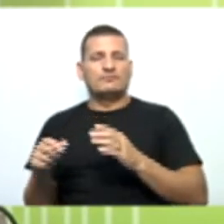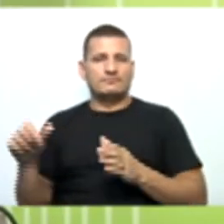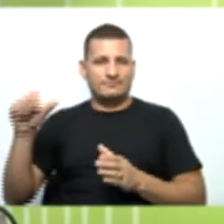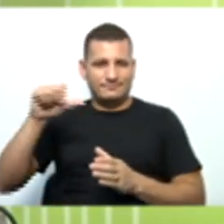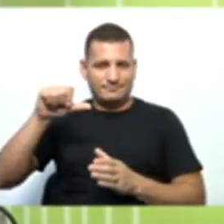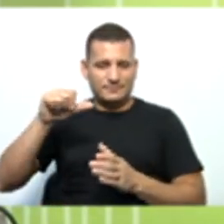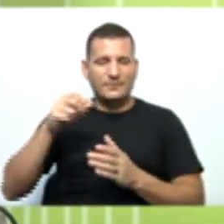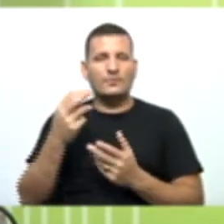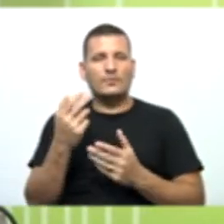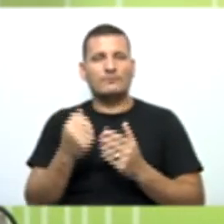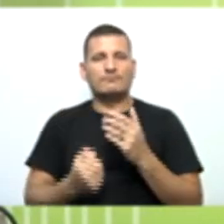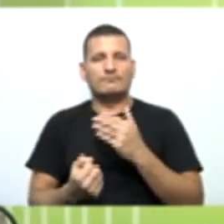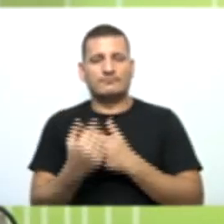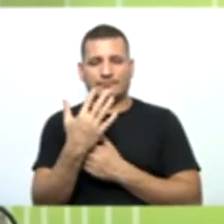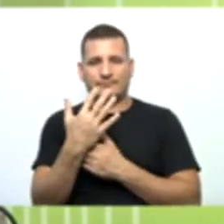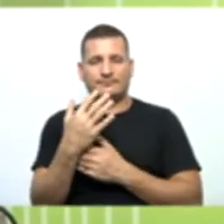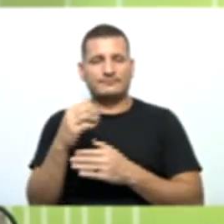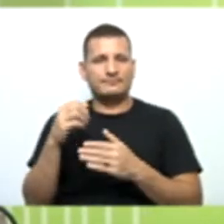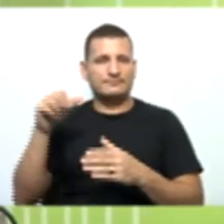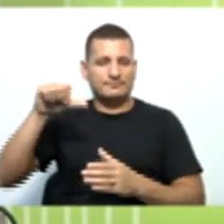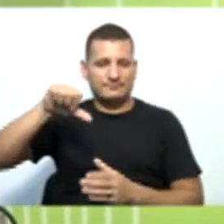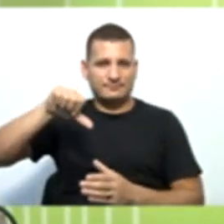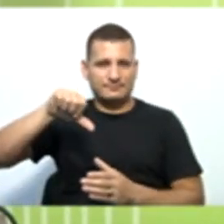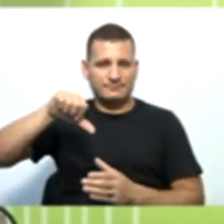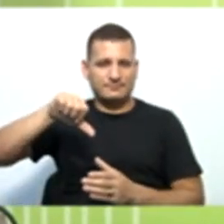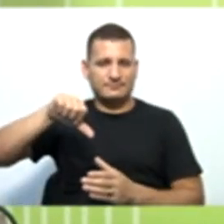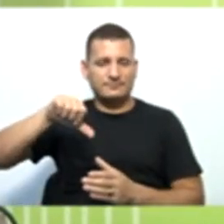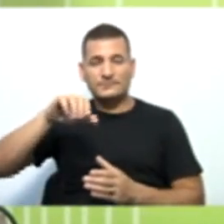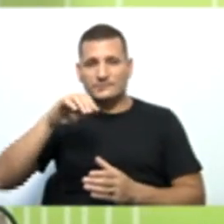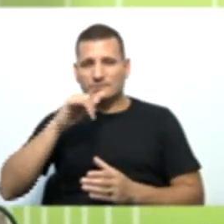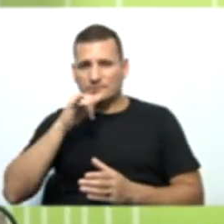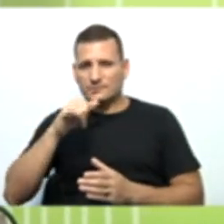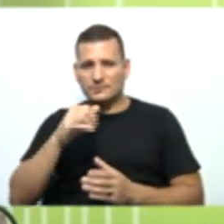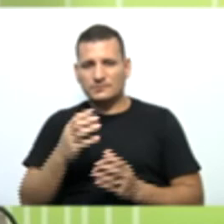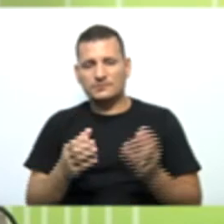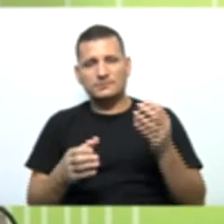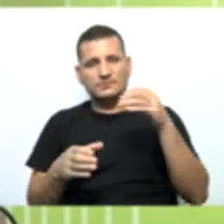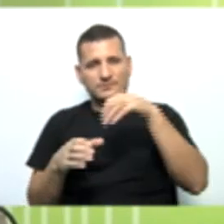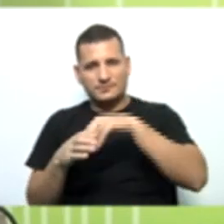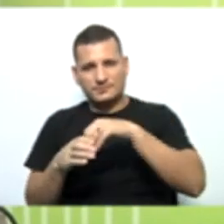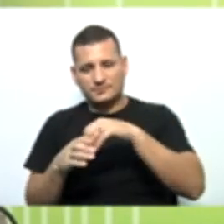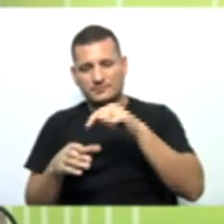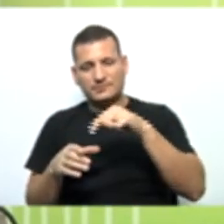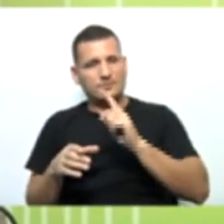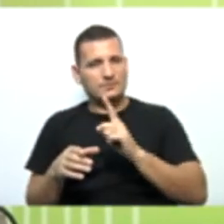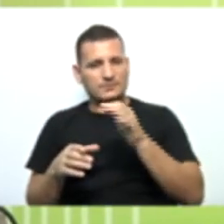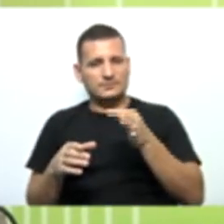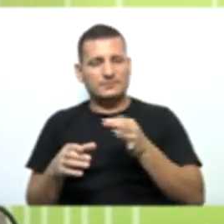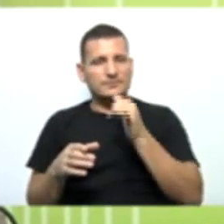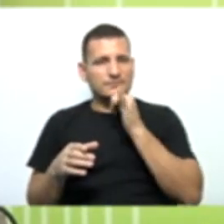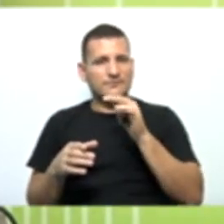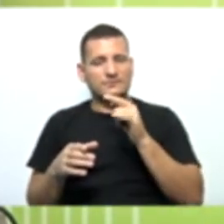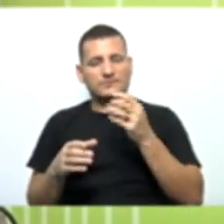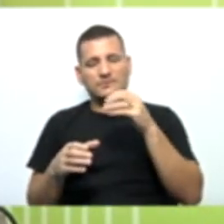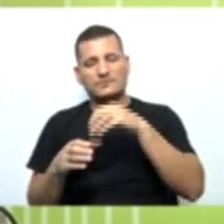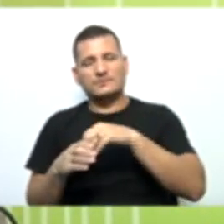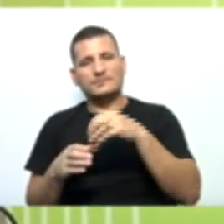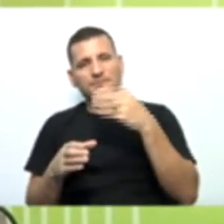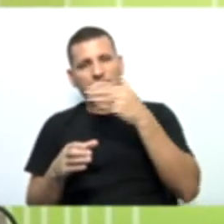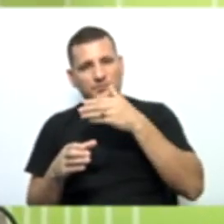quê? Se os ingredientes que você colocou não for o correto, por exemplo, em vez de colocar açúcar,